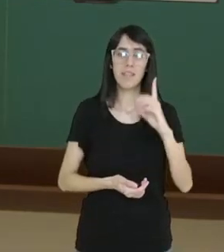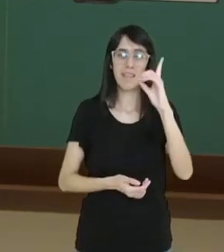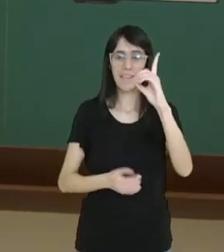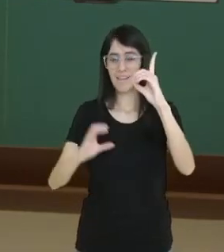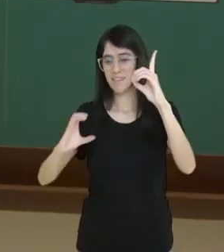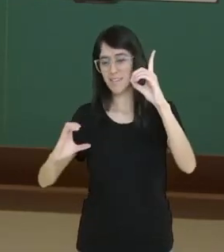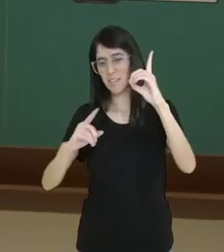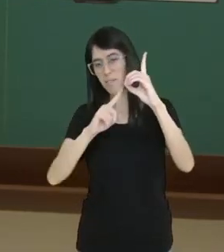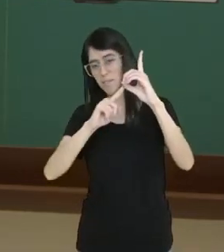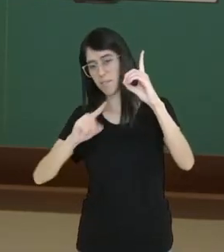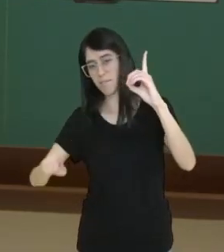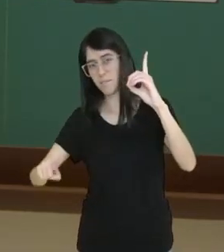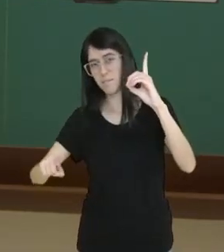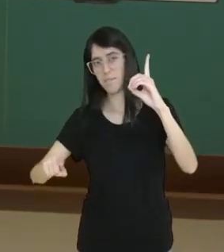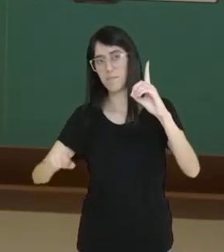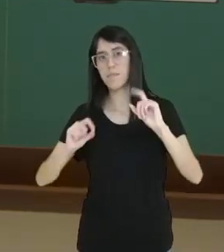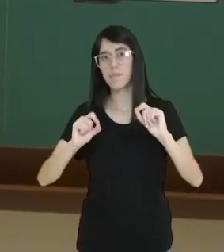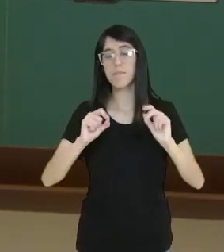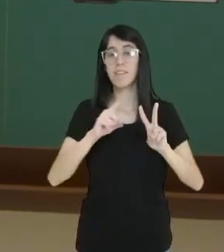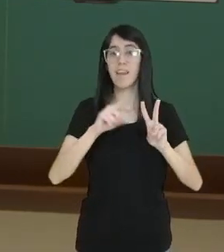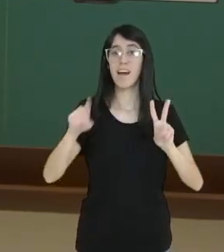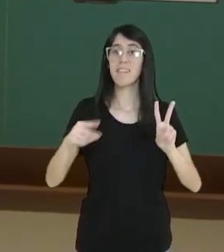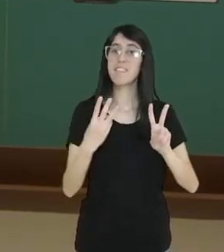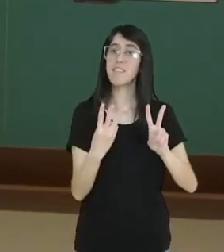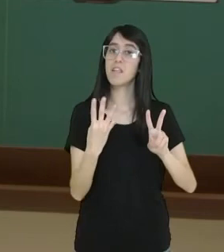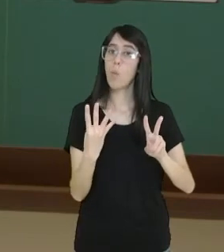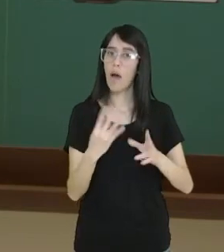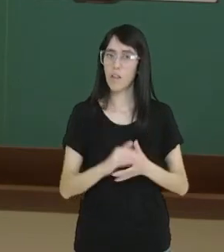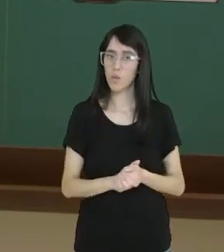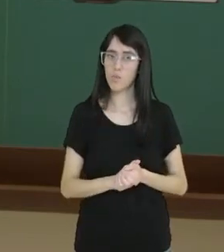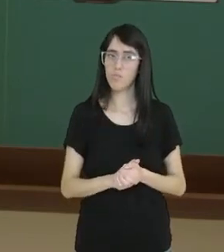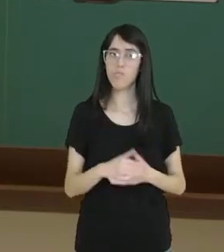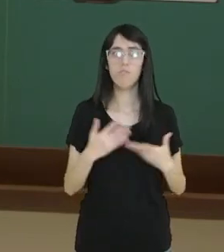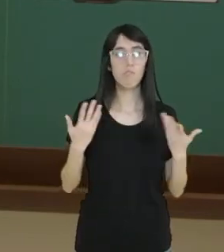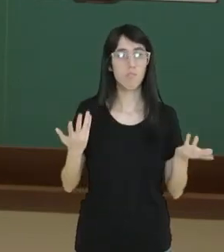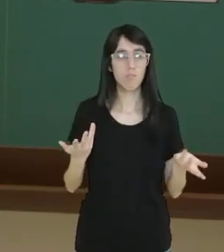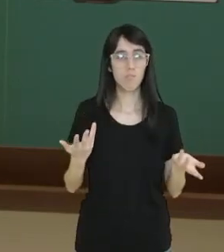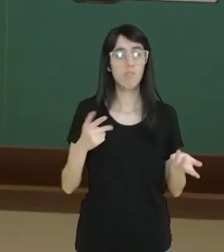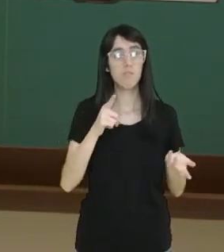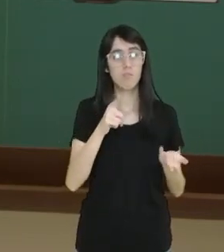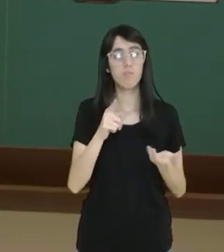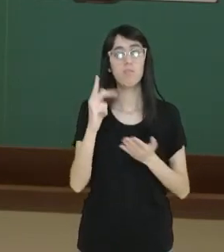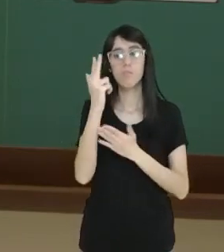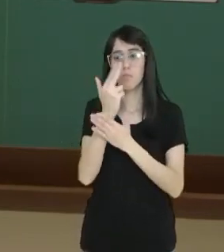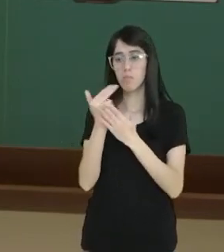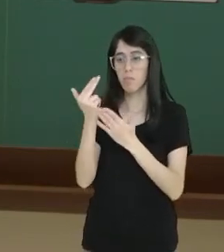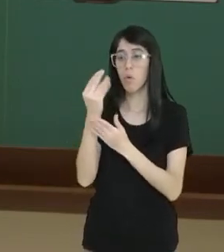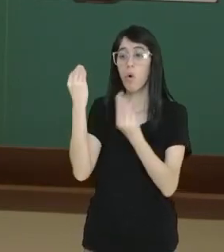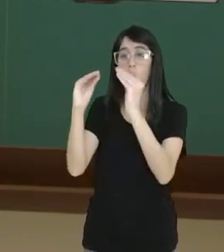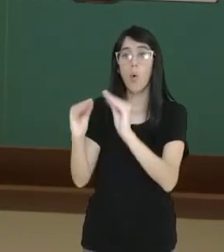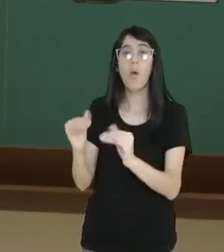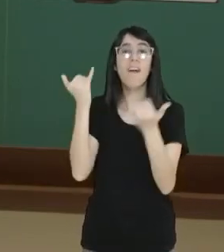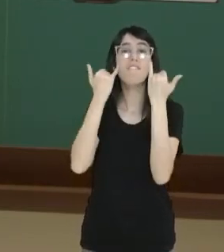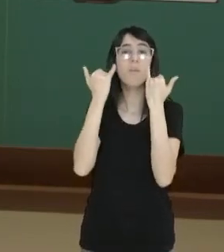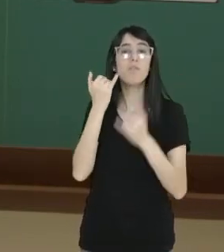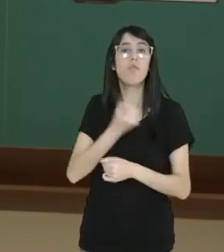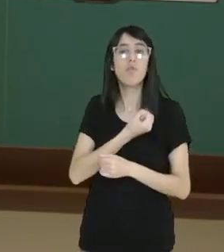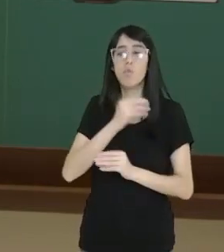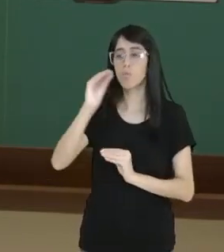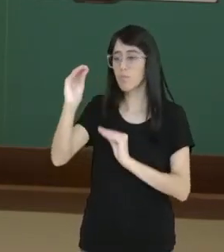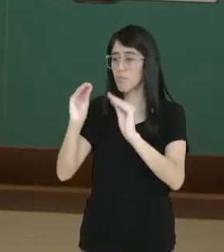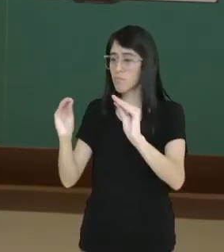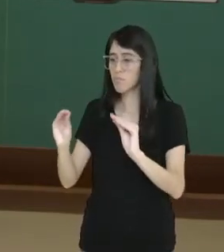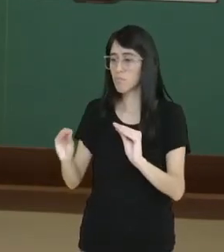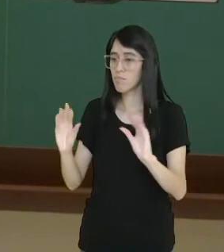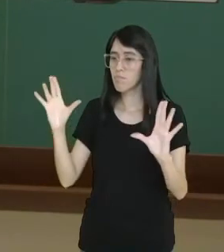DC vale raiz de 34. Então, o que você faz? Pega o desenho, coloca essas informações numéricas no desenho e